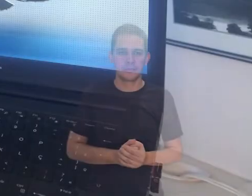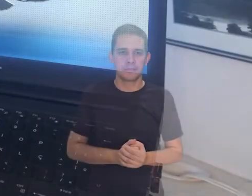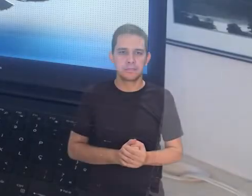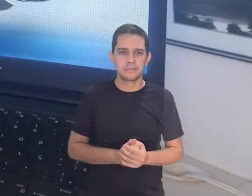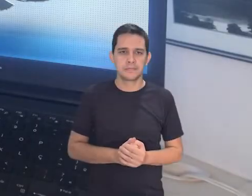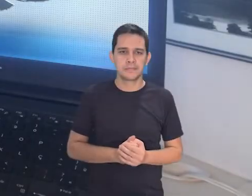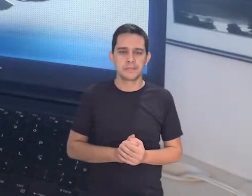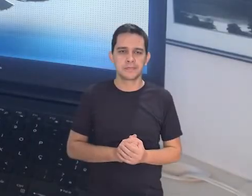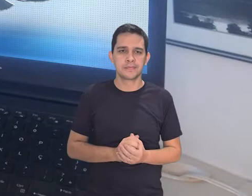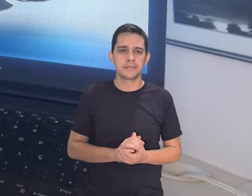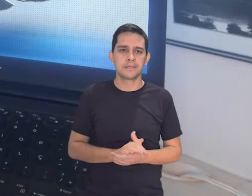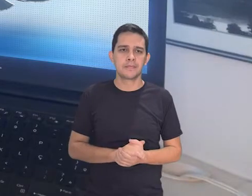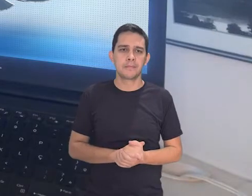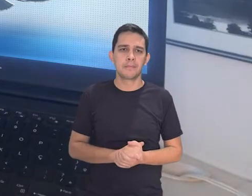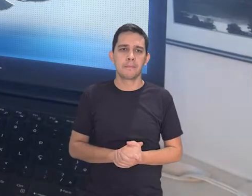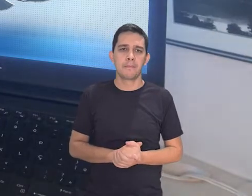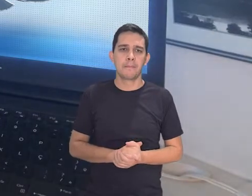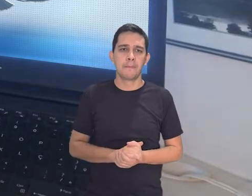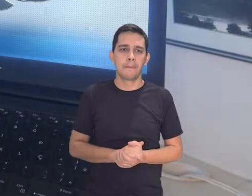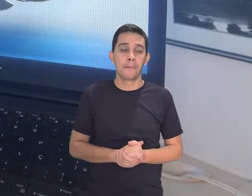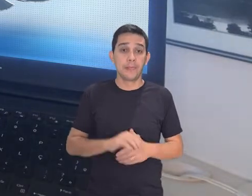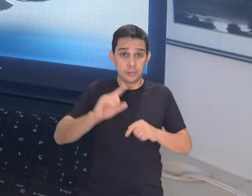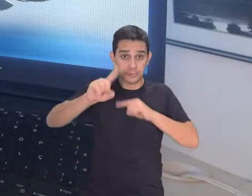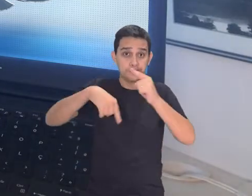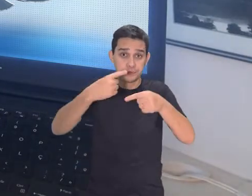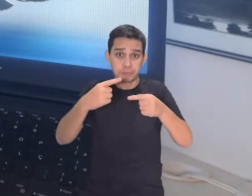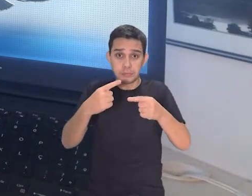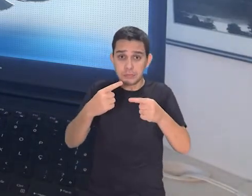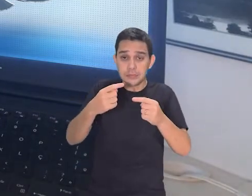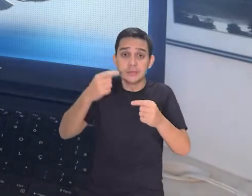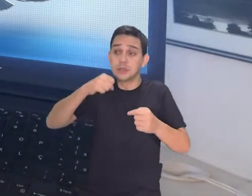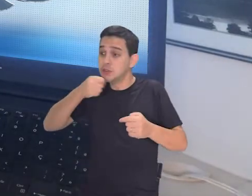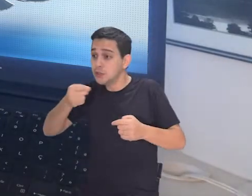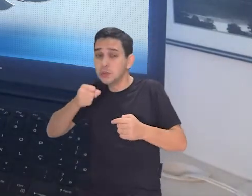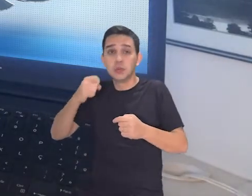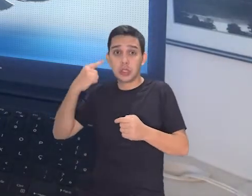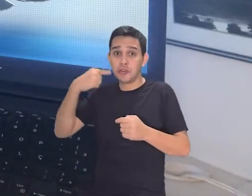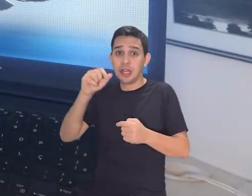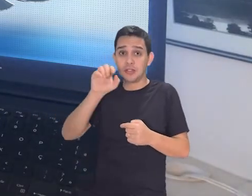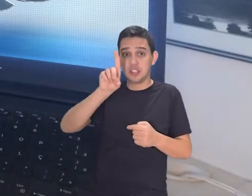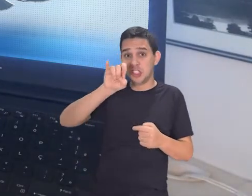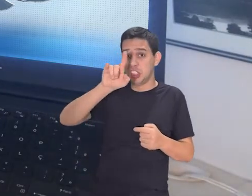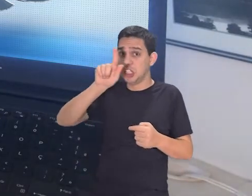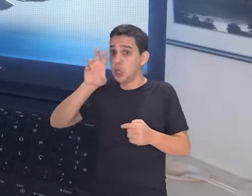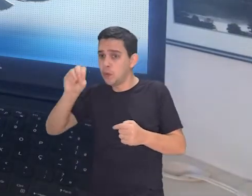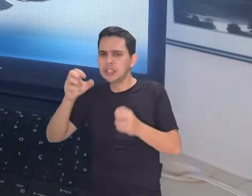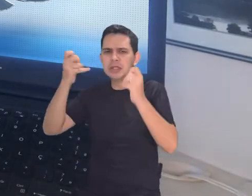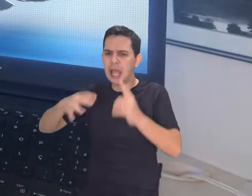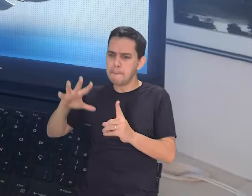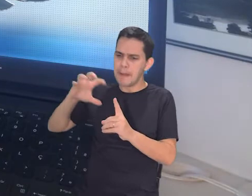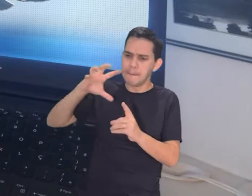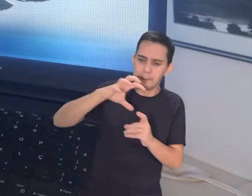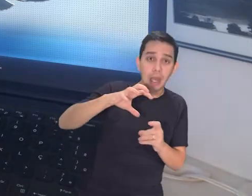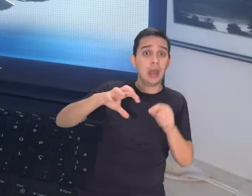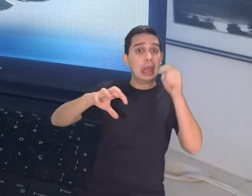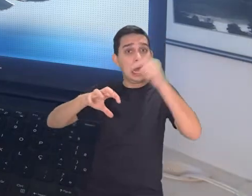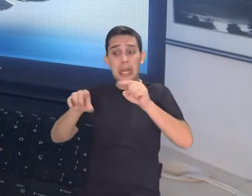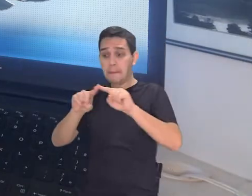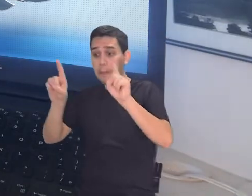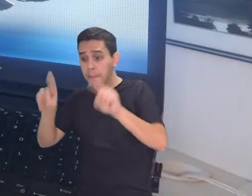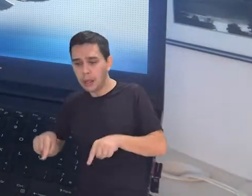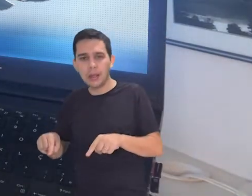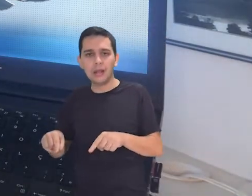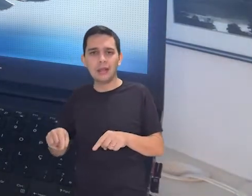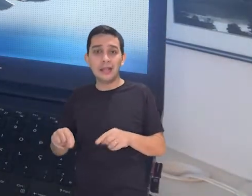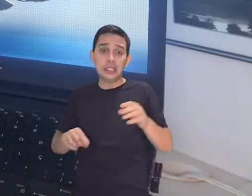No próximo bloco, o advogado Diego Vilela fala sobre o dano moral praticado pelo empregado e os direitos de